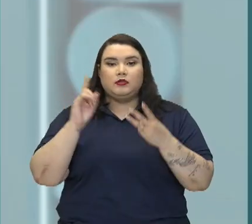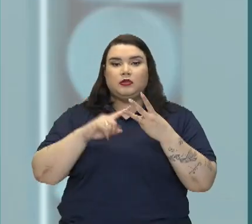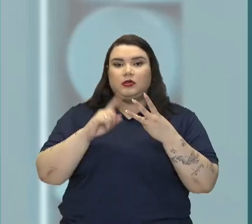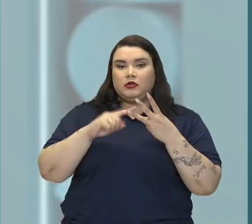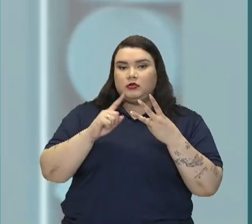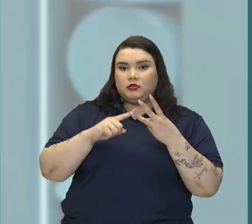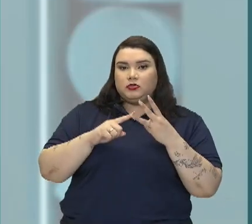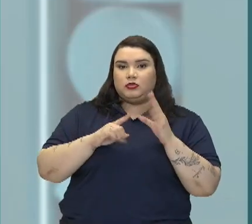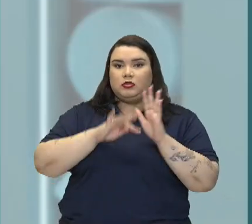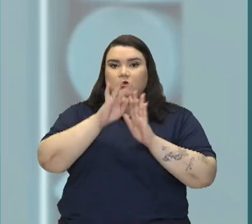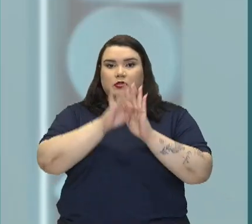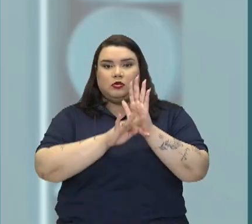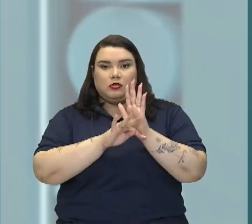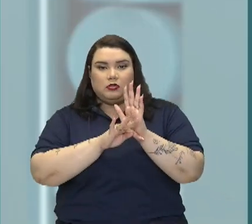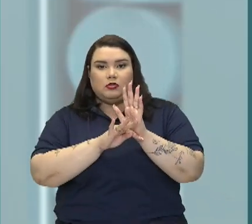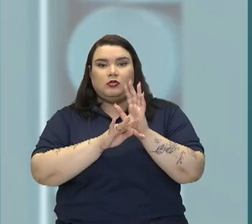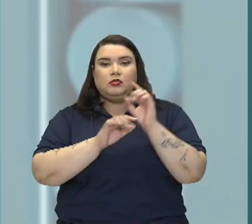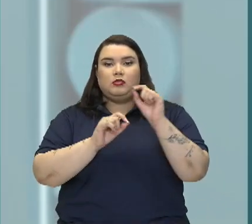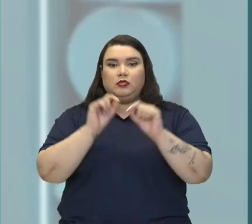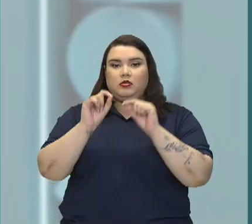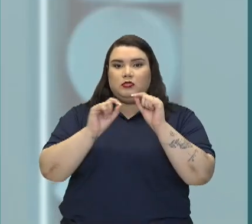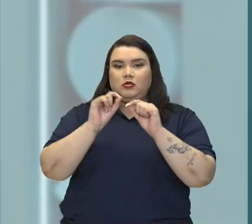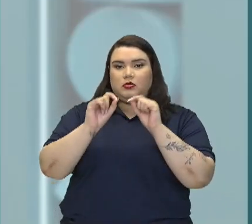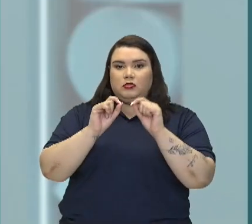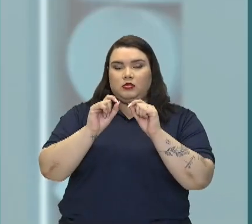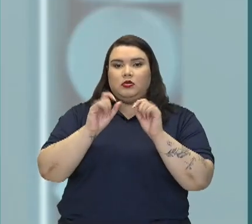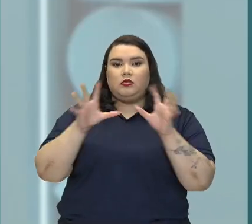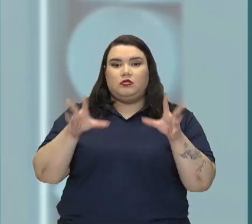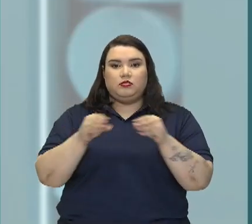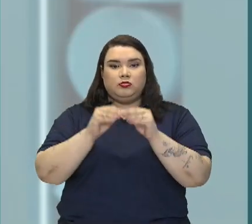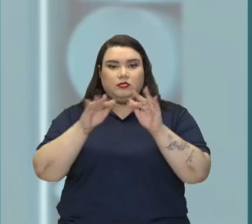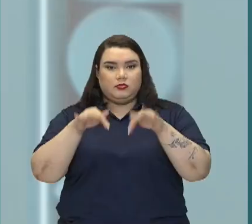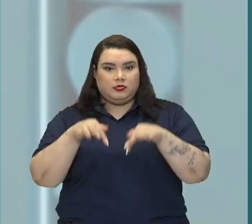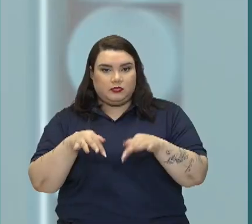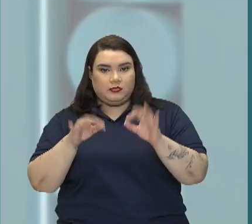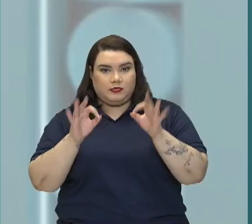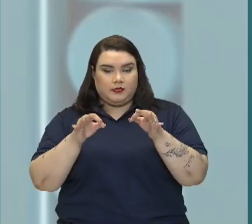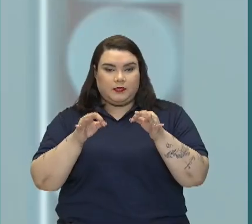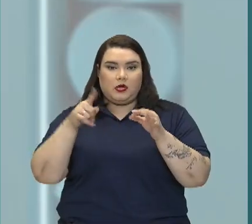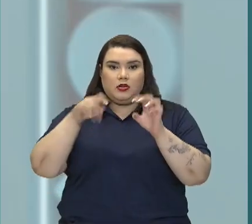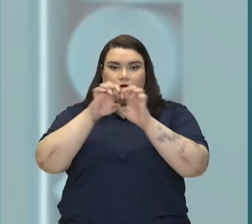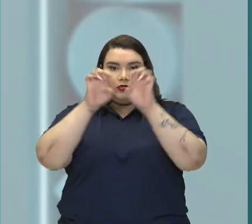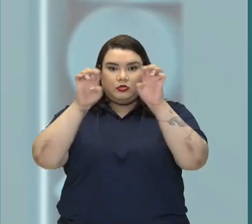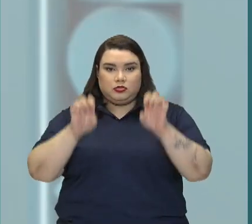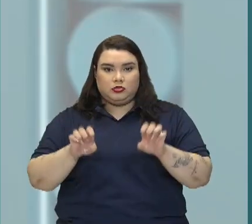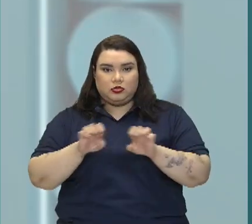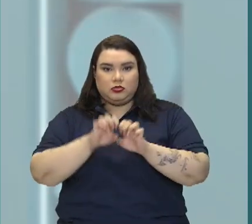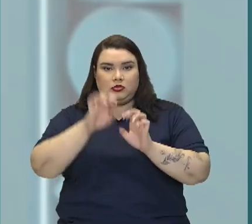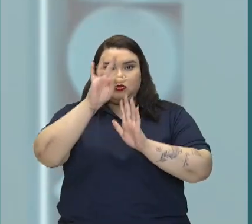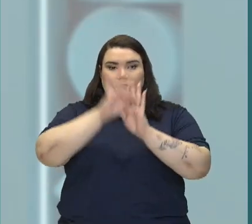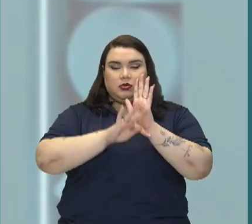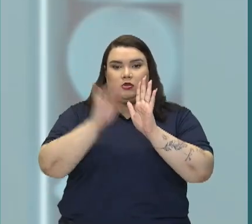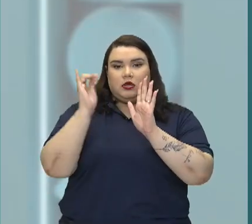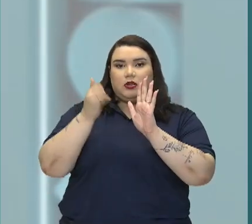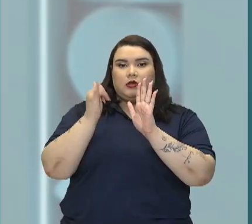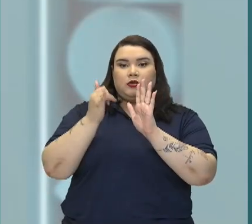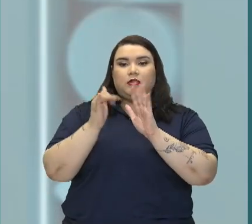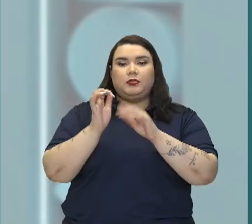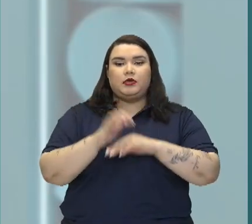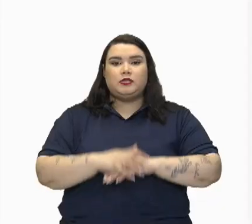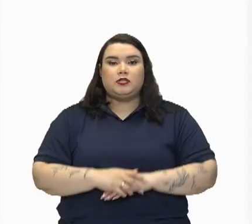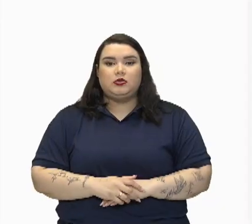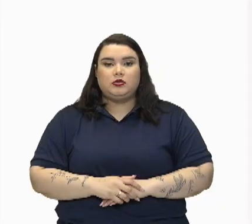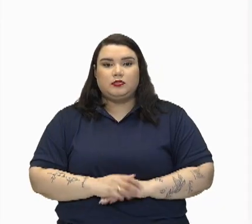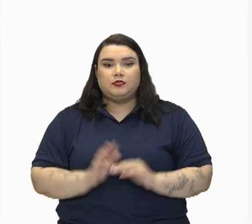parte do texto vem com a conclusão, certo? Isso é a estrutura de texto narrativo. Os elementos